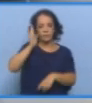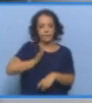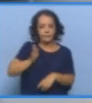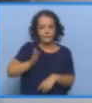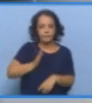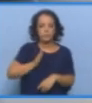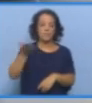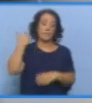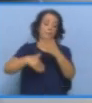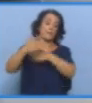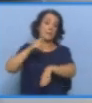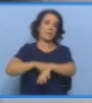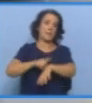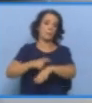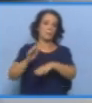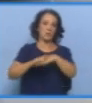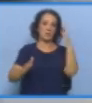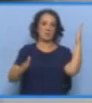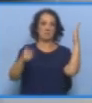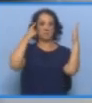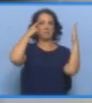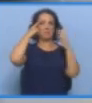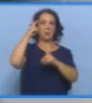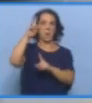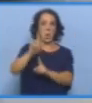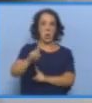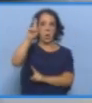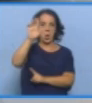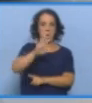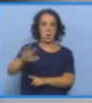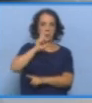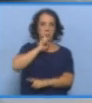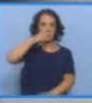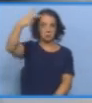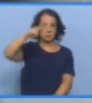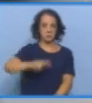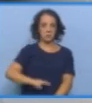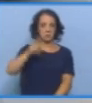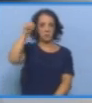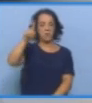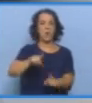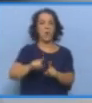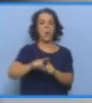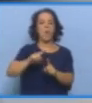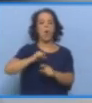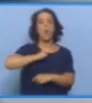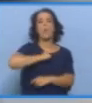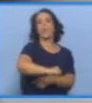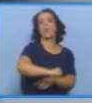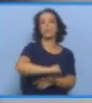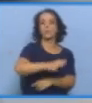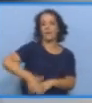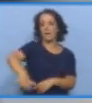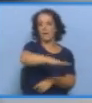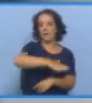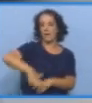de esquerda na altura, que viam a vinda de um bispo do Norte realmente como alguém que vinha fazer a contracorrente, a